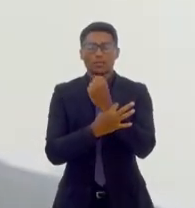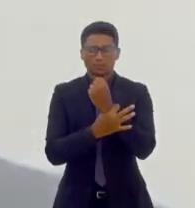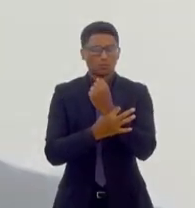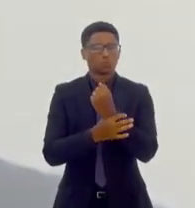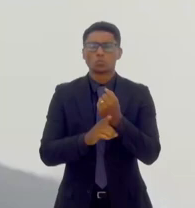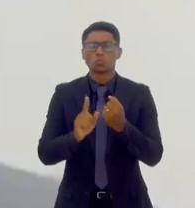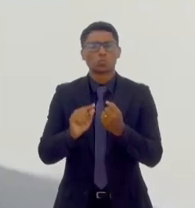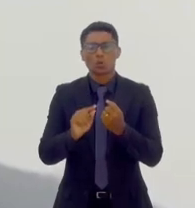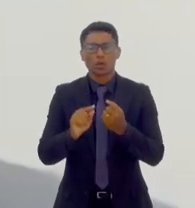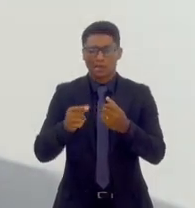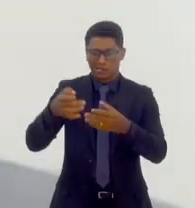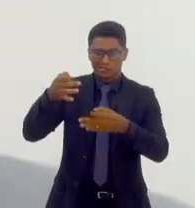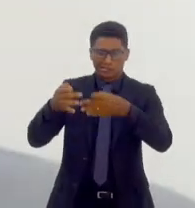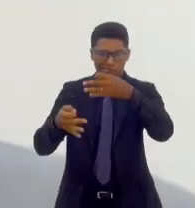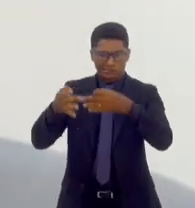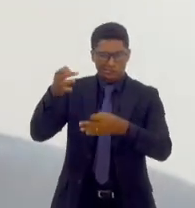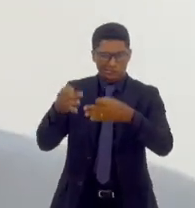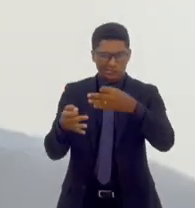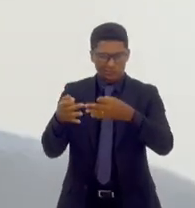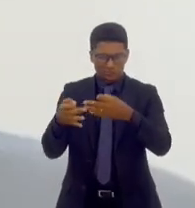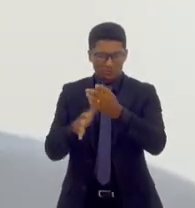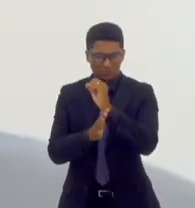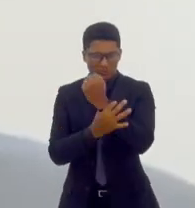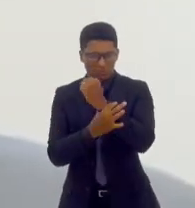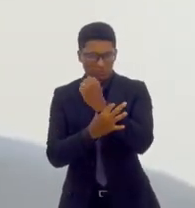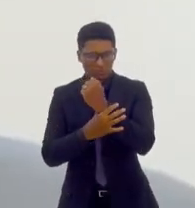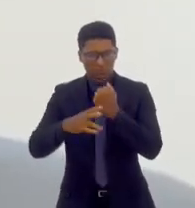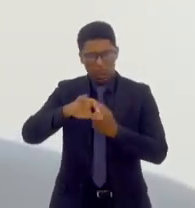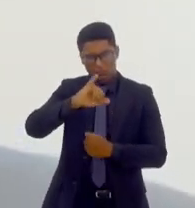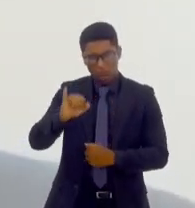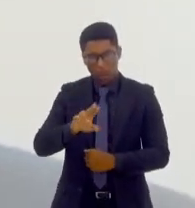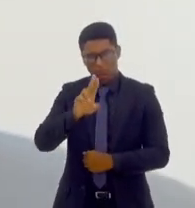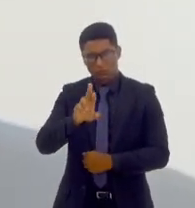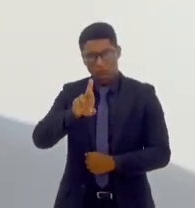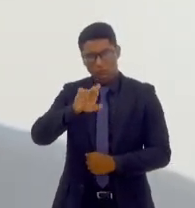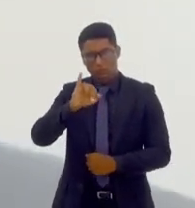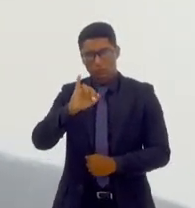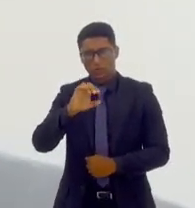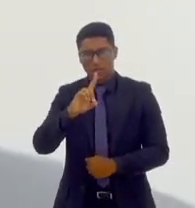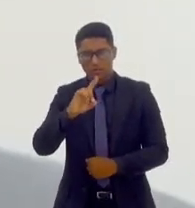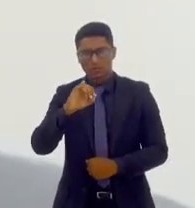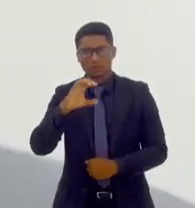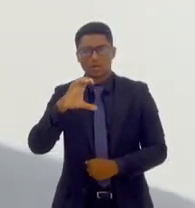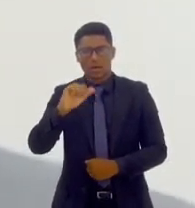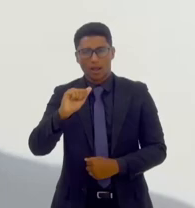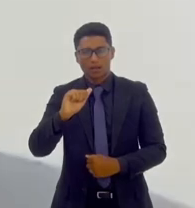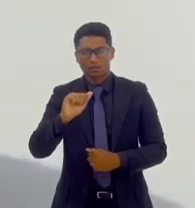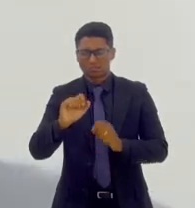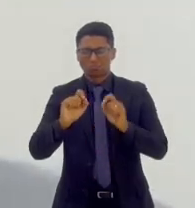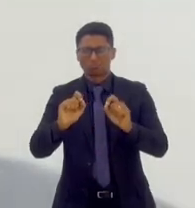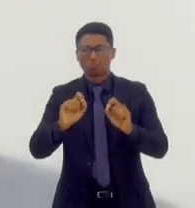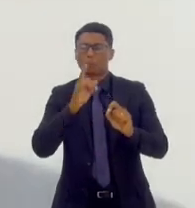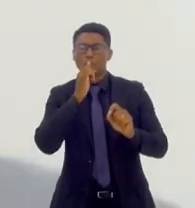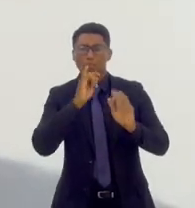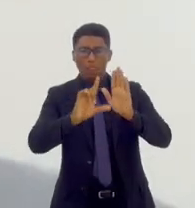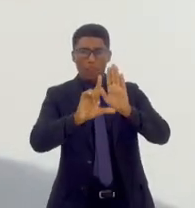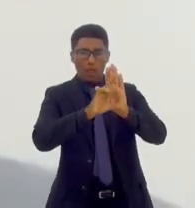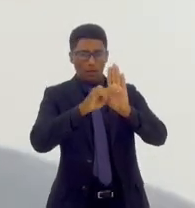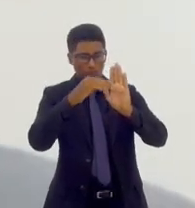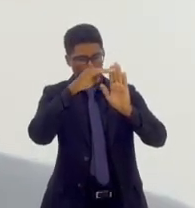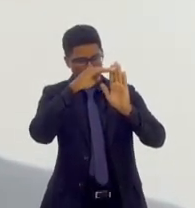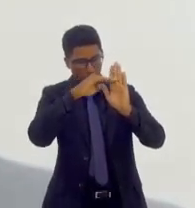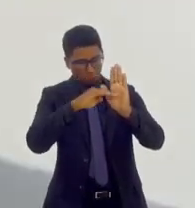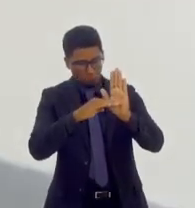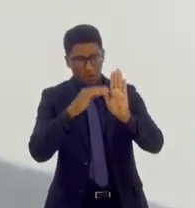diz segurança jurídica, a gente fala da interpretação dos marcos legais. Porque,